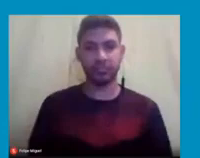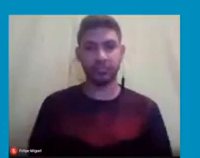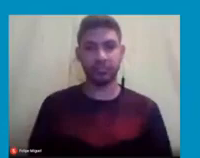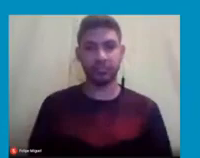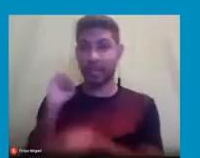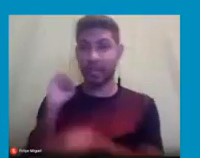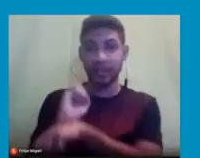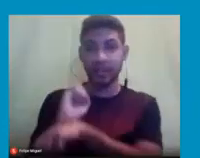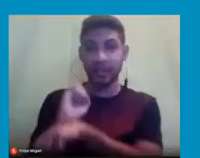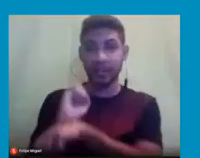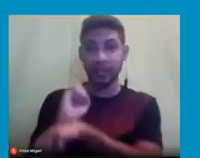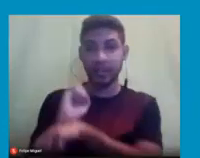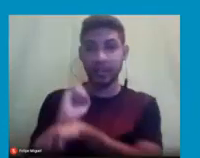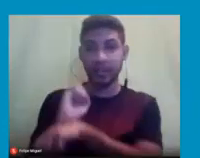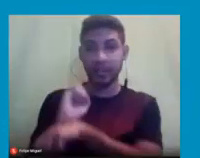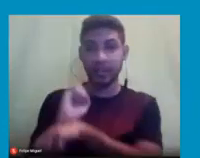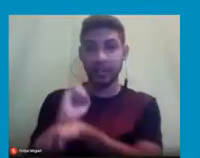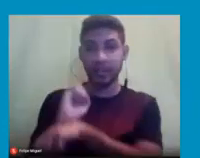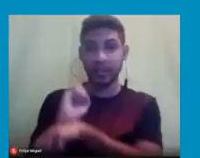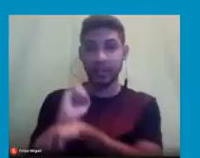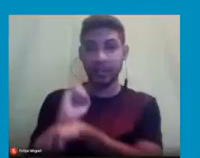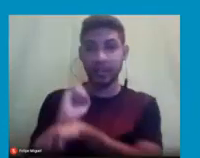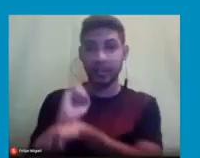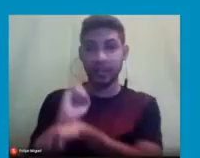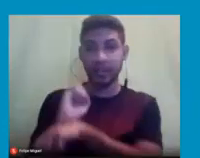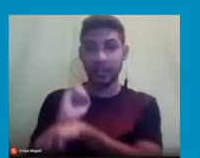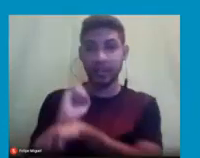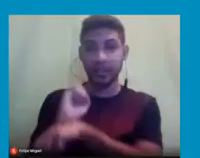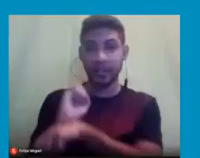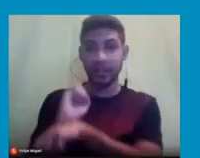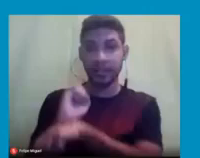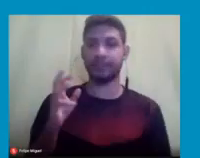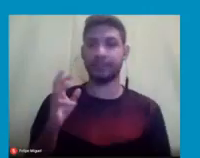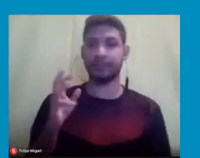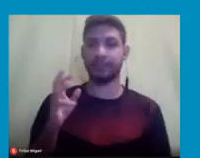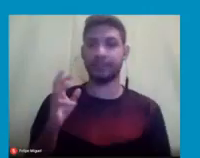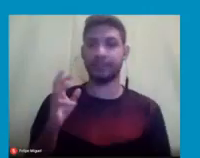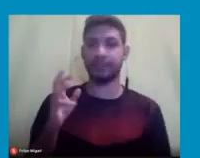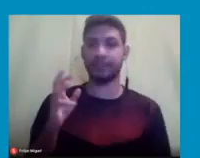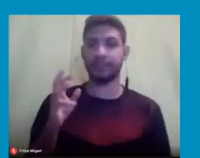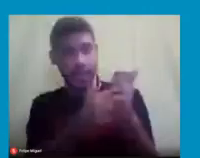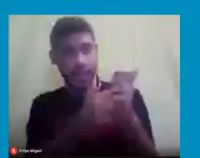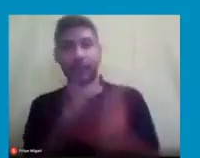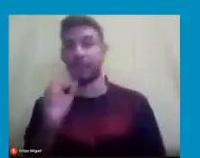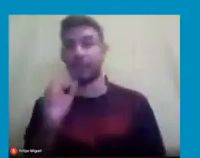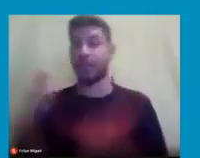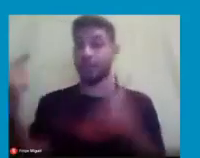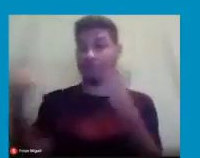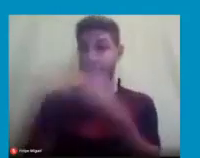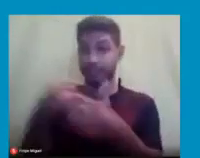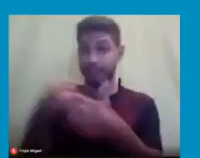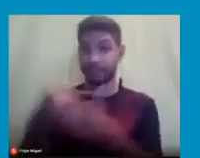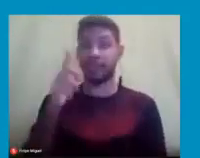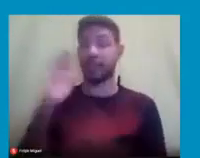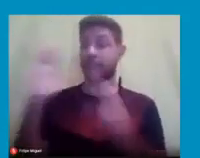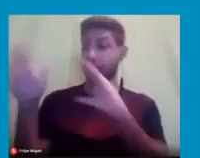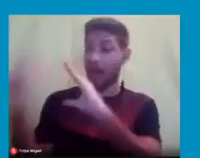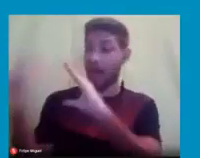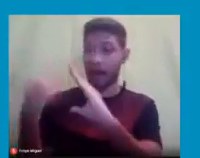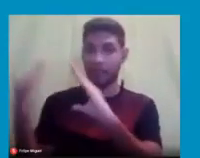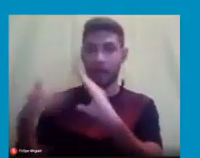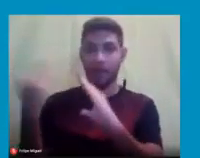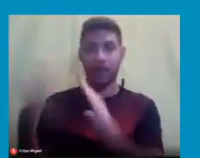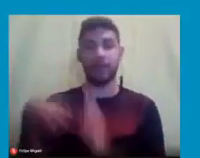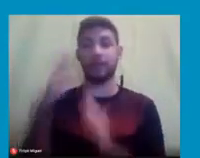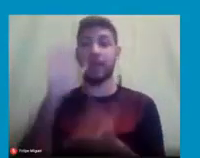queria lembrar aos espectadores, aos que nos acompanham, que as perguntas já estão chegando, ficaram para o final,